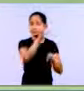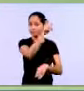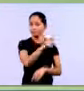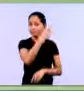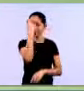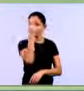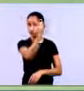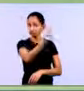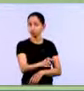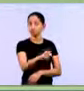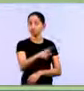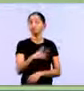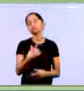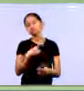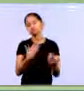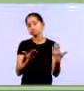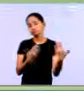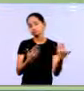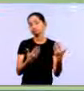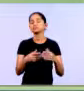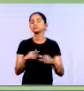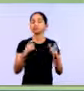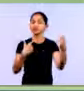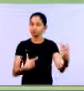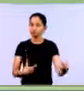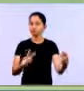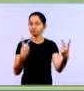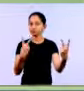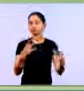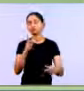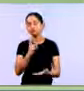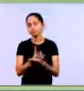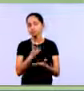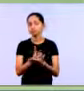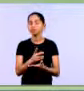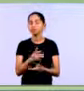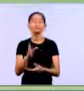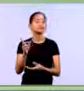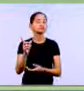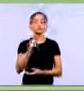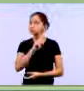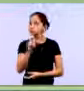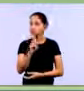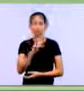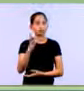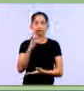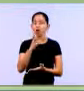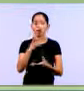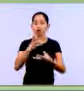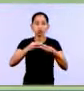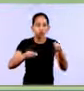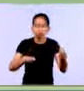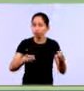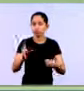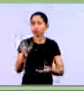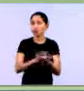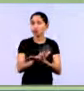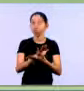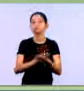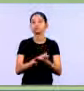vai fazer a inscrição e a cobrança da dívida ativa, que é o crédito não extinto, aquele em que o sujeito passivo não